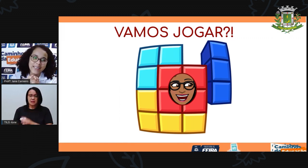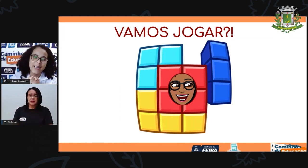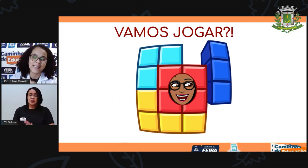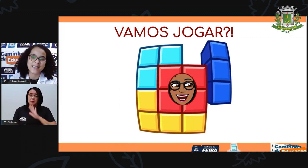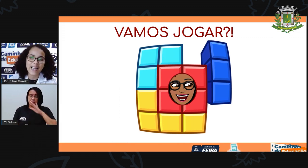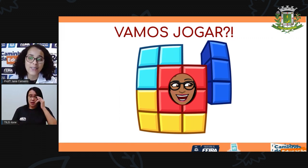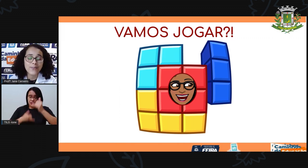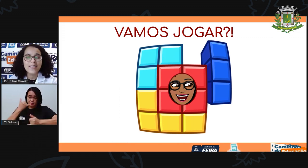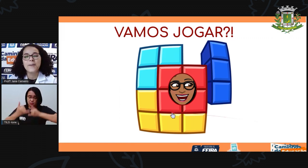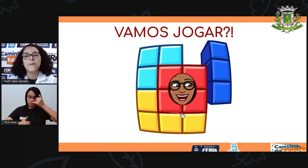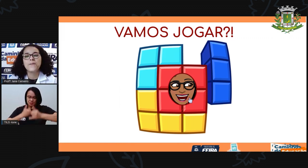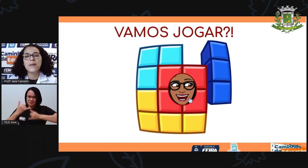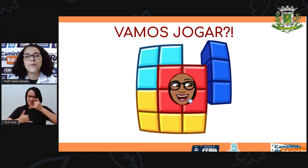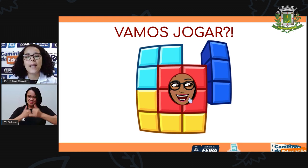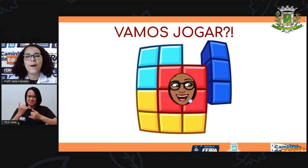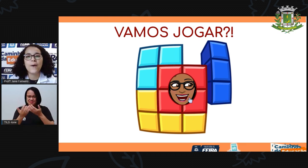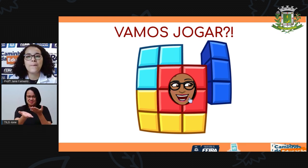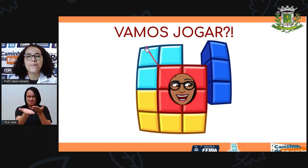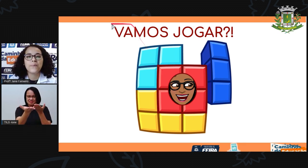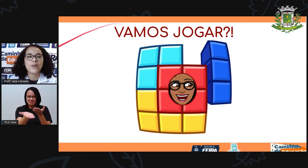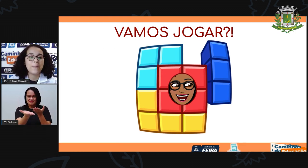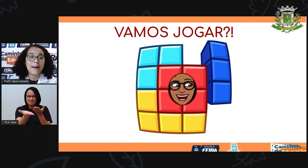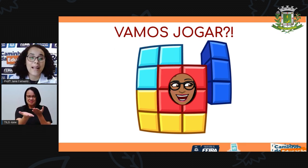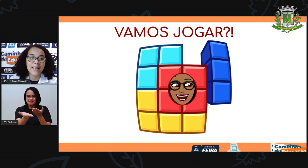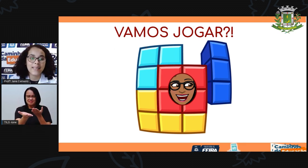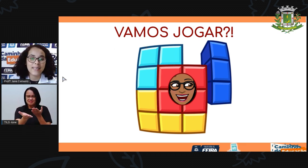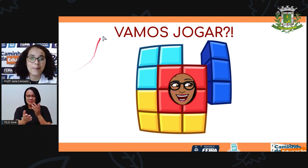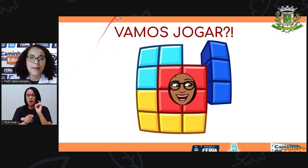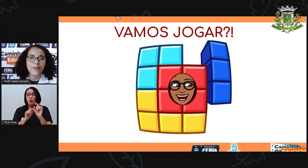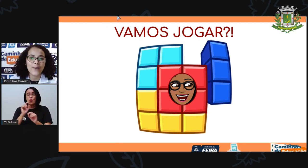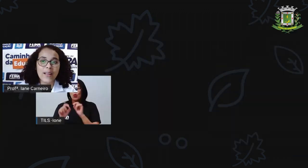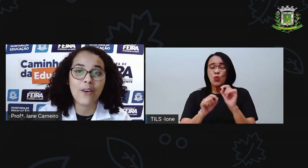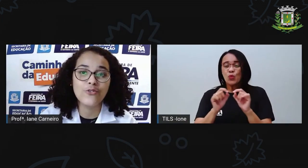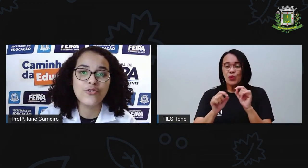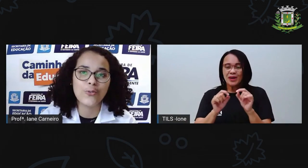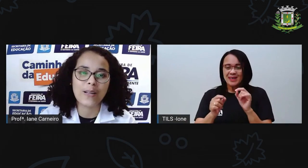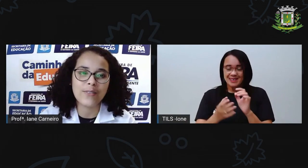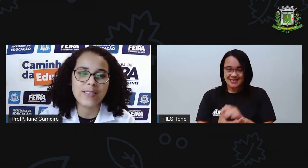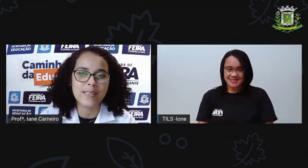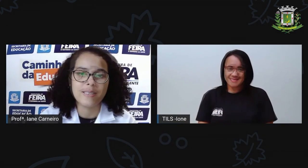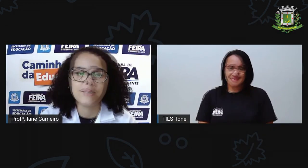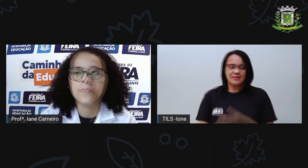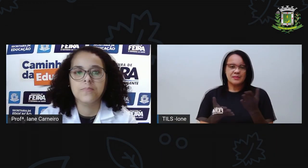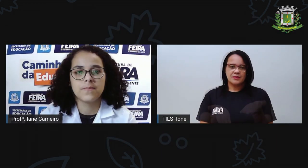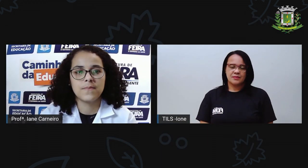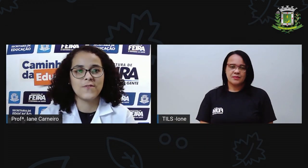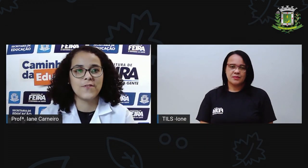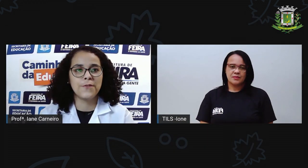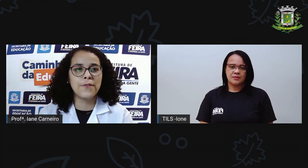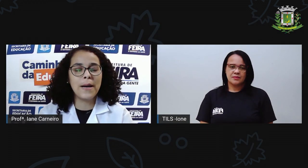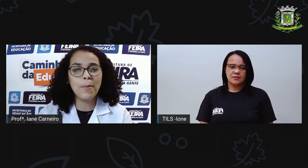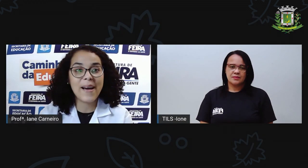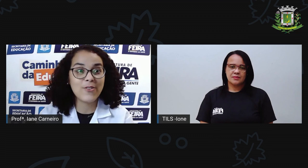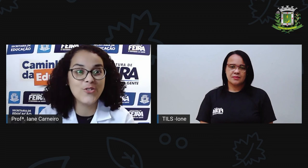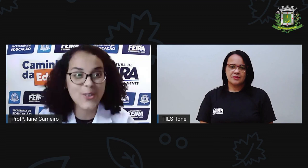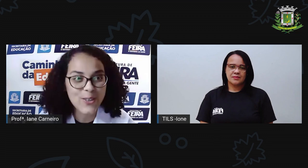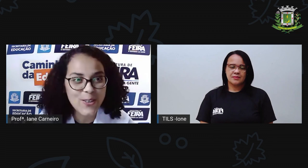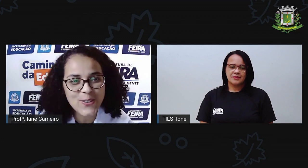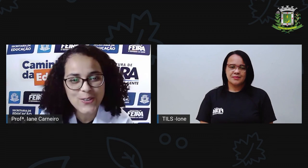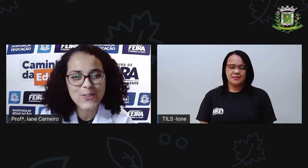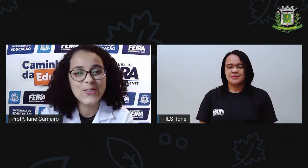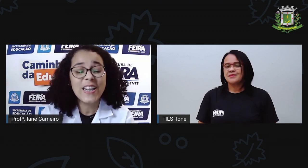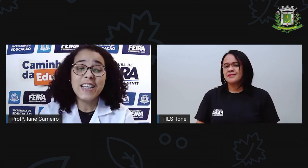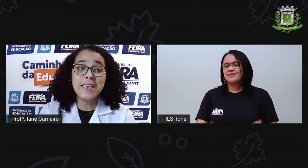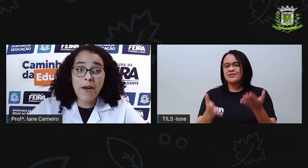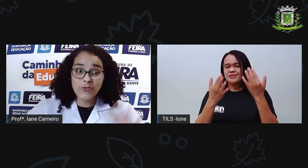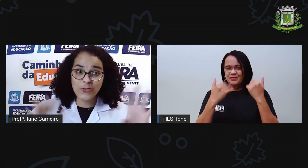gente brincar, certo? Vamos lá, ó. A vai parar aqui pra colocar o jogo pra vocês. Vamos para o jogo.